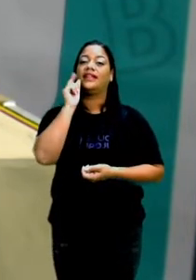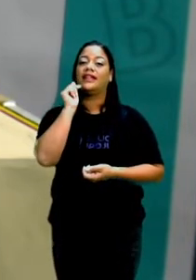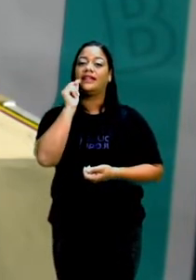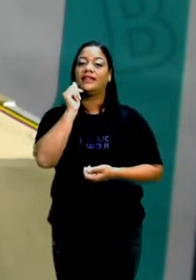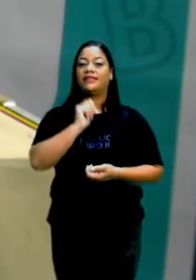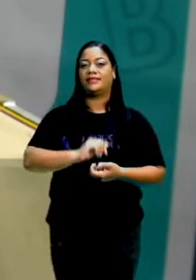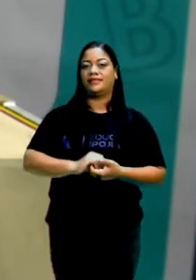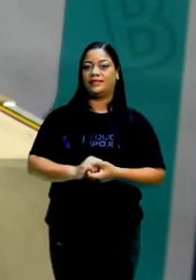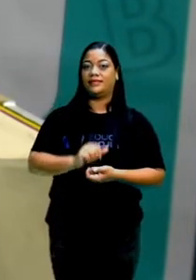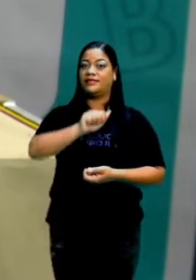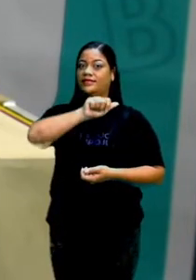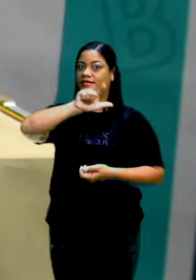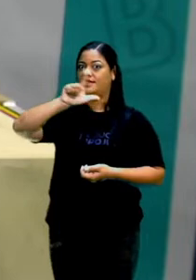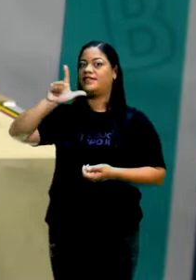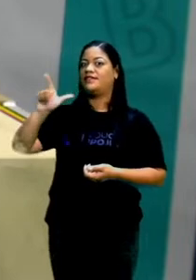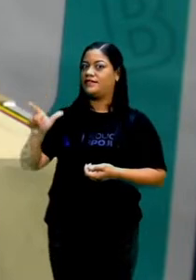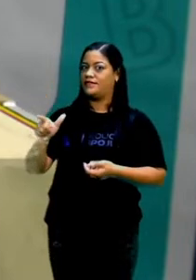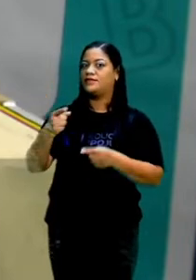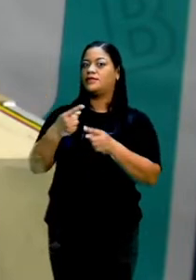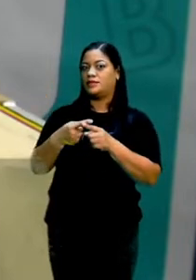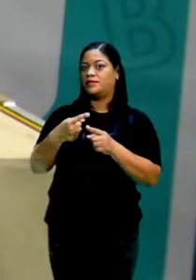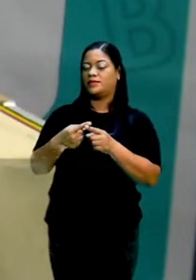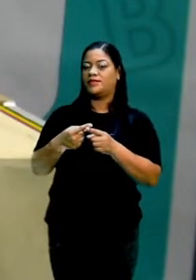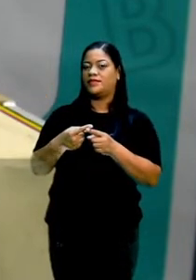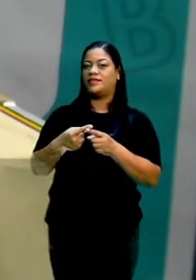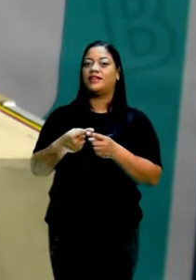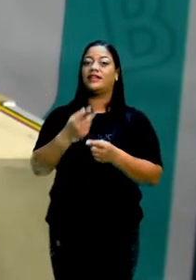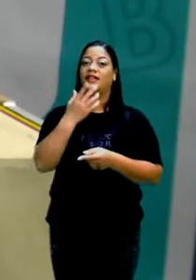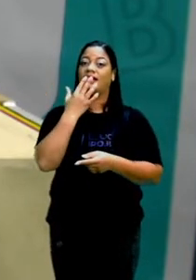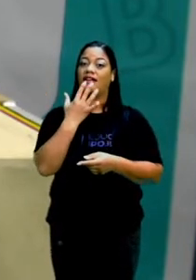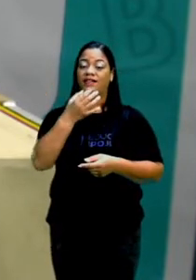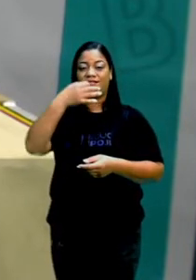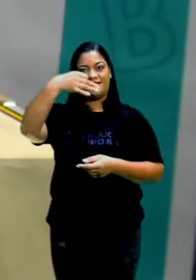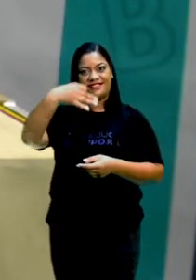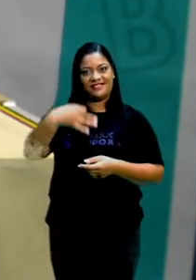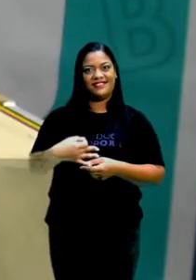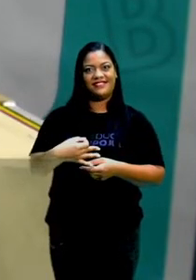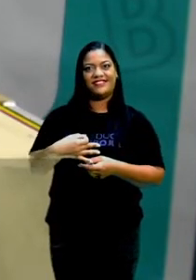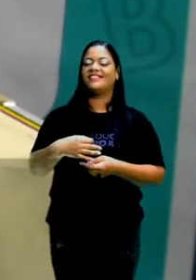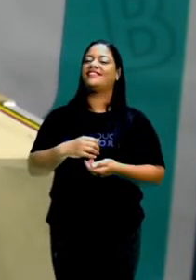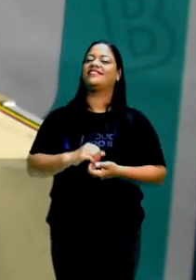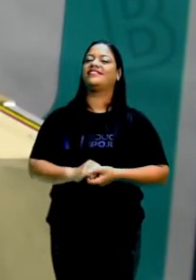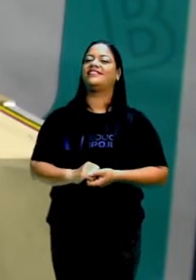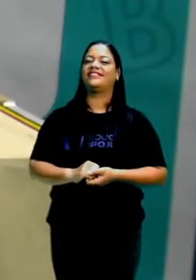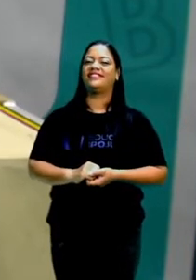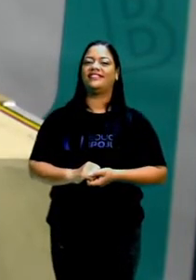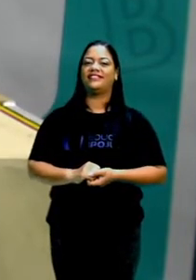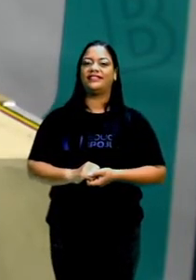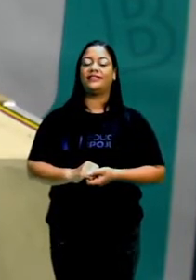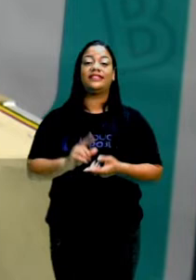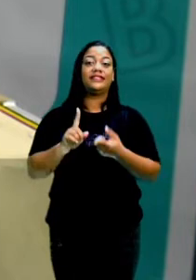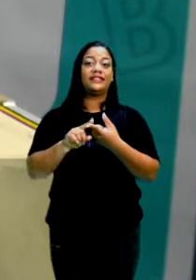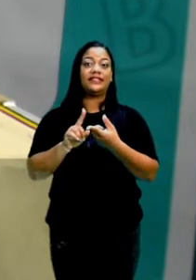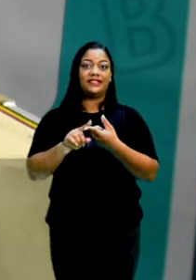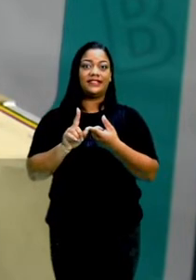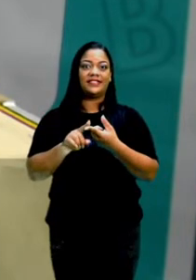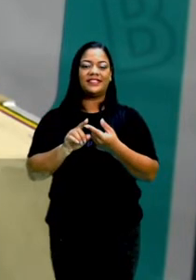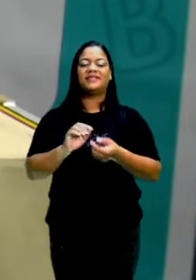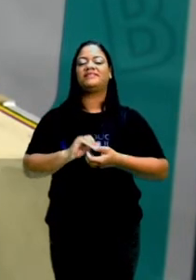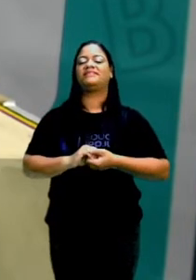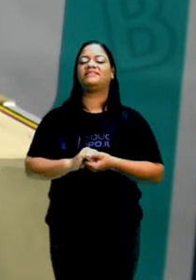lápis azul, né? Que é a cozinha da gotinha Plim Plim. E